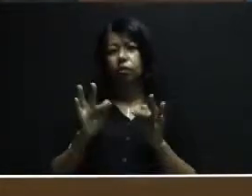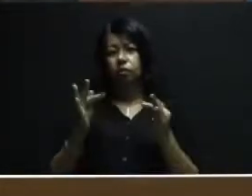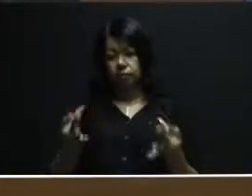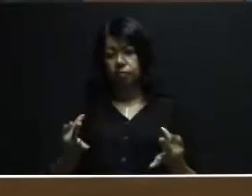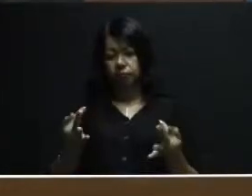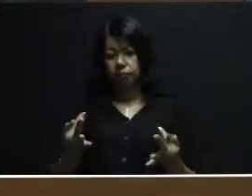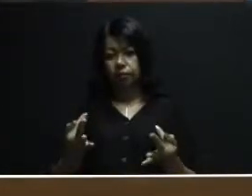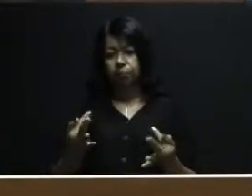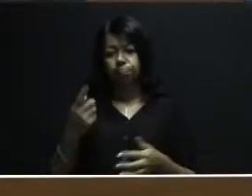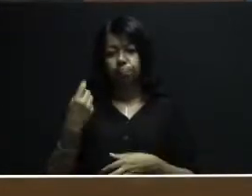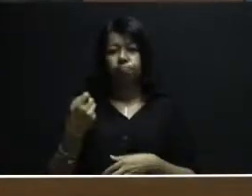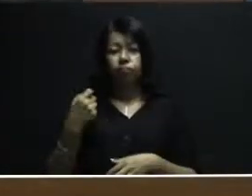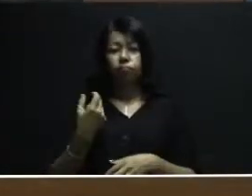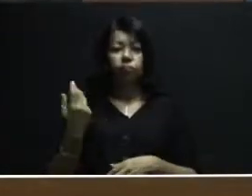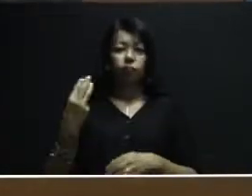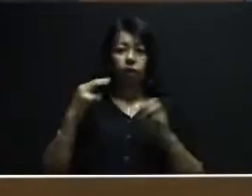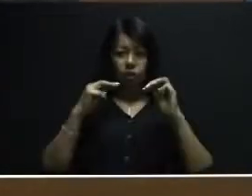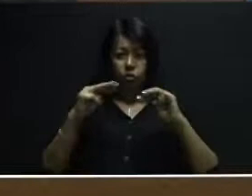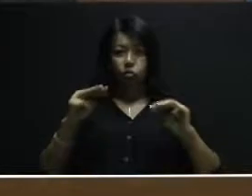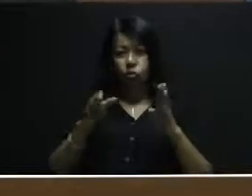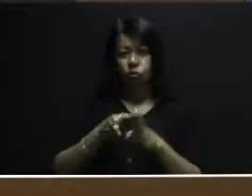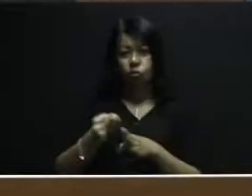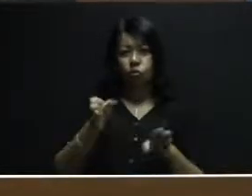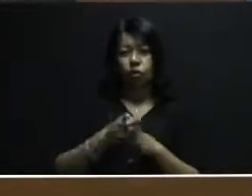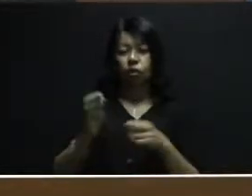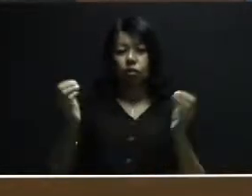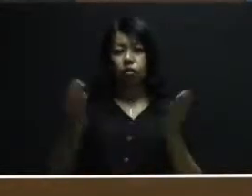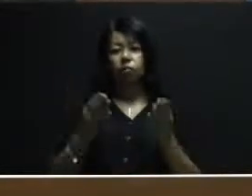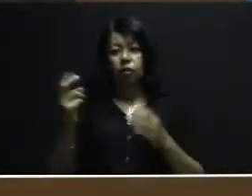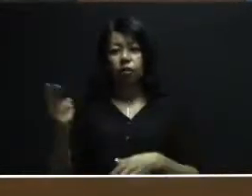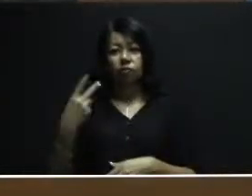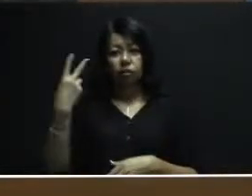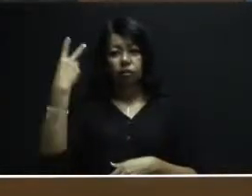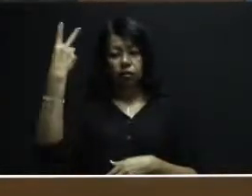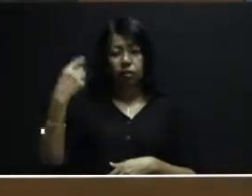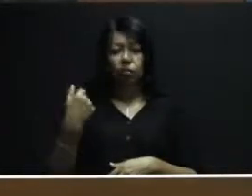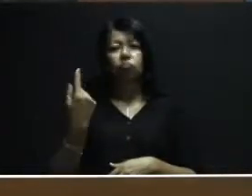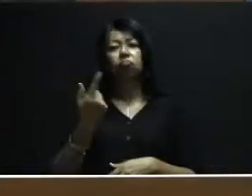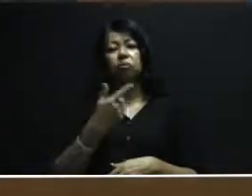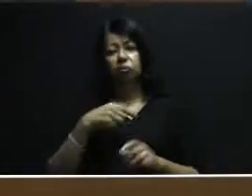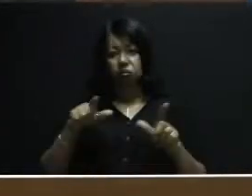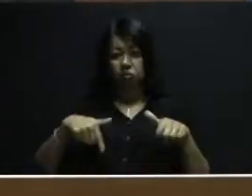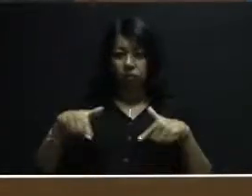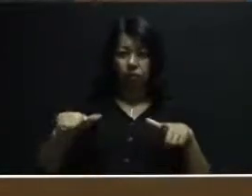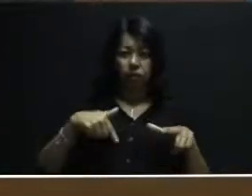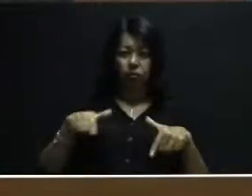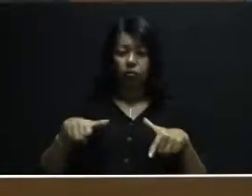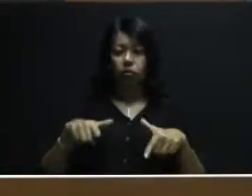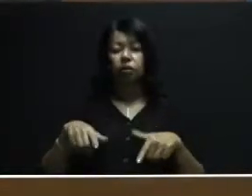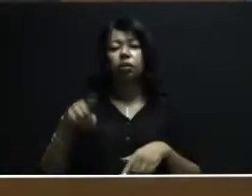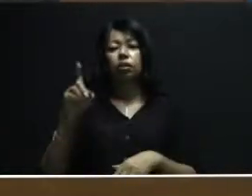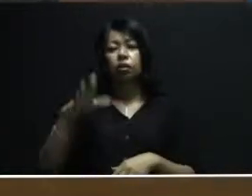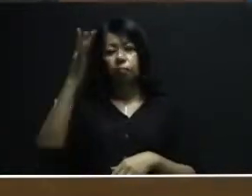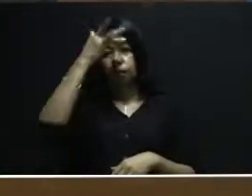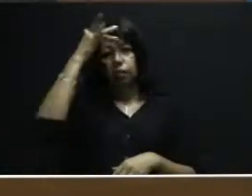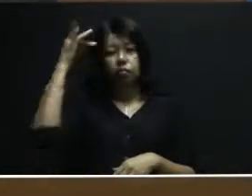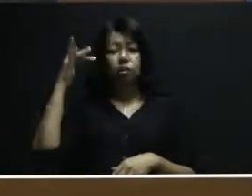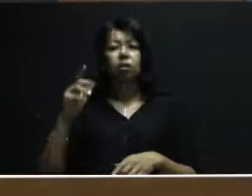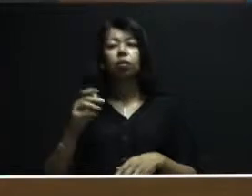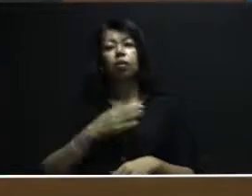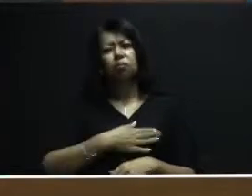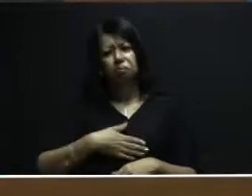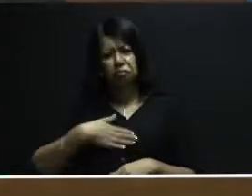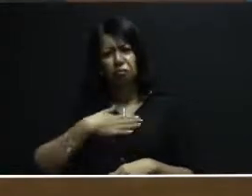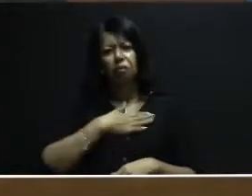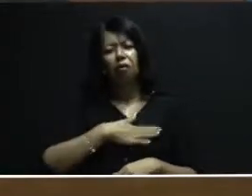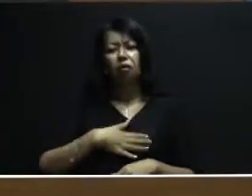Uma das várias missões do nosso conselho passa pela valorização de nossos profissionais, que são pessoas que gostam de